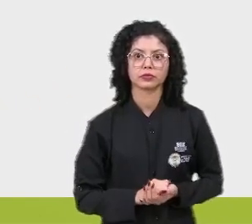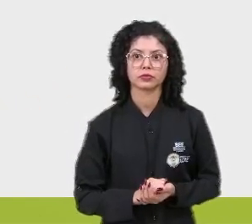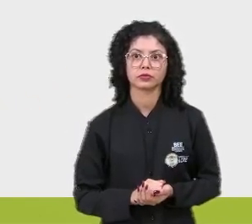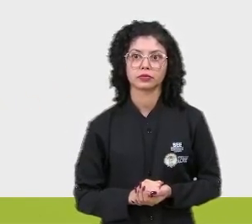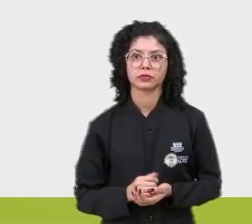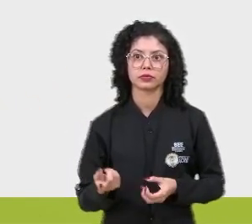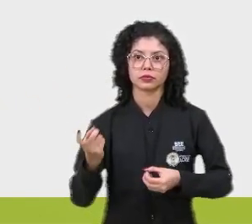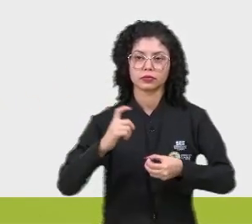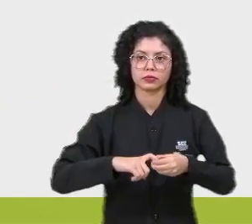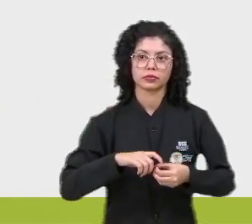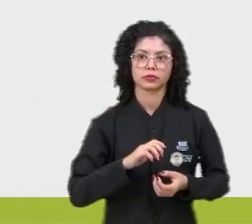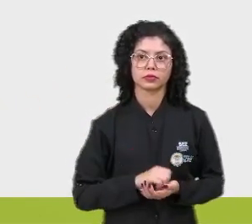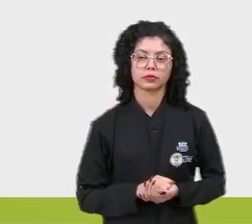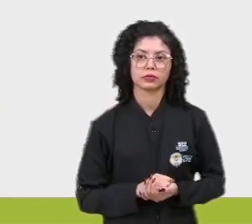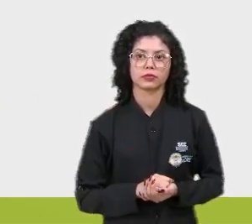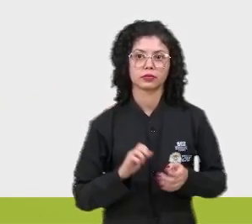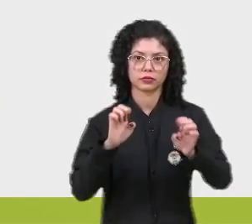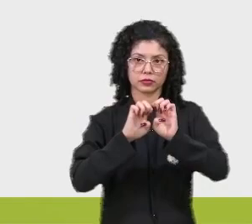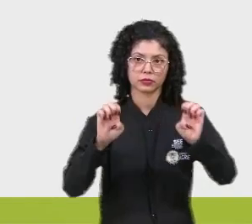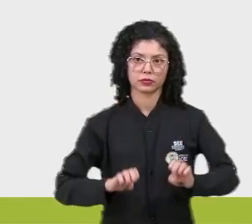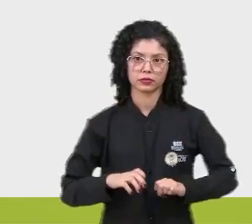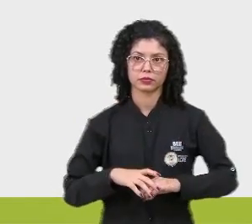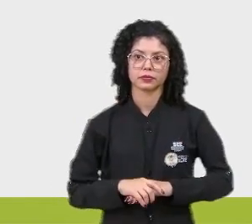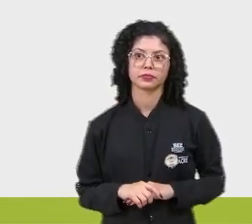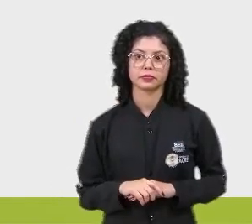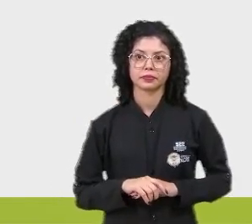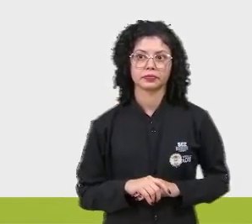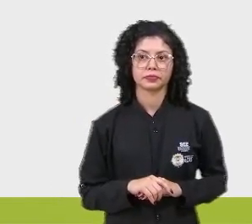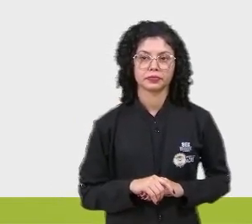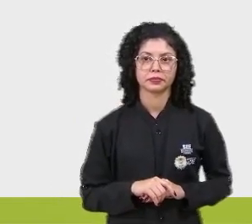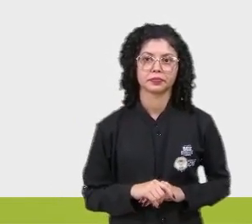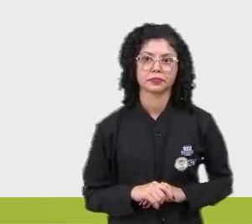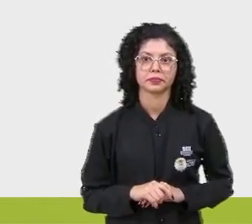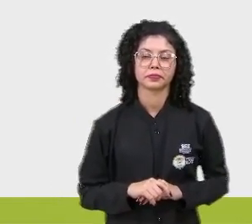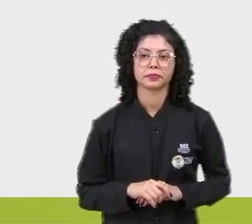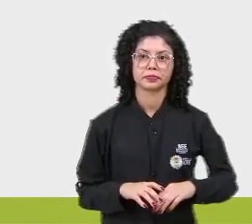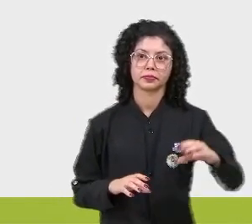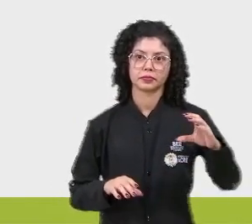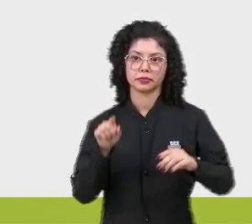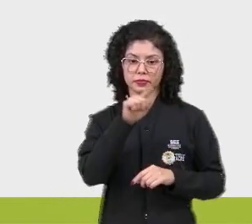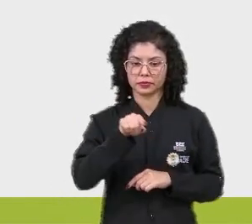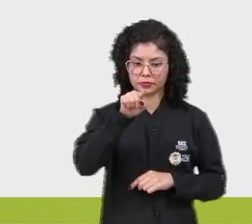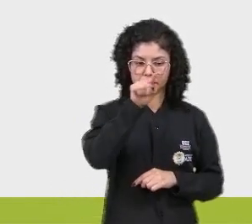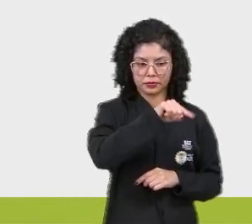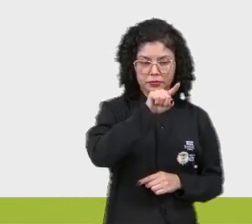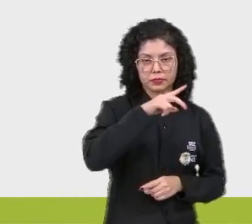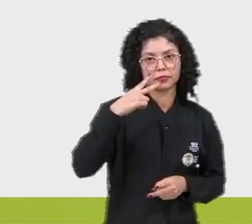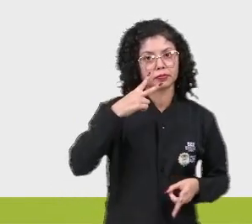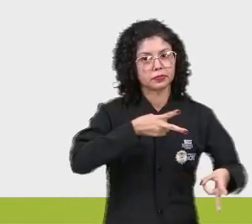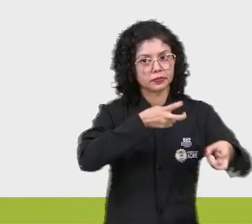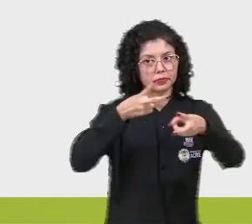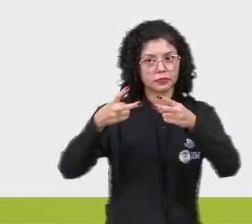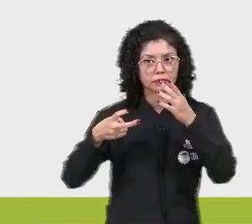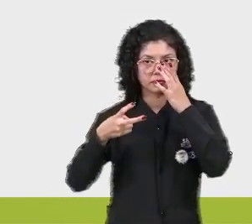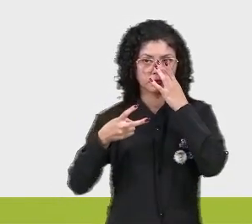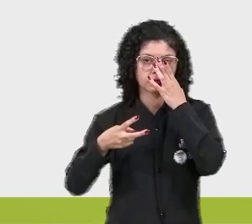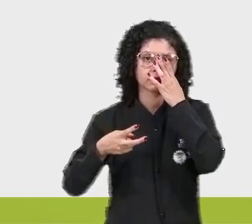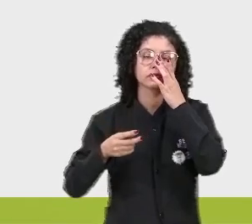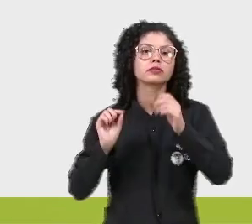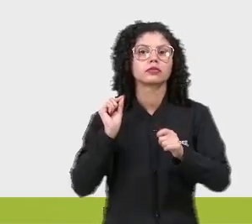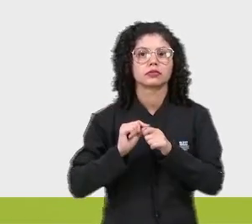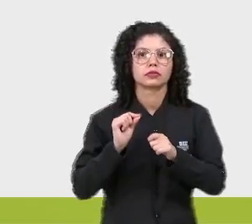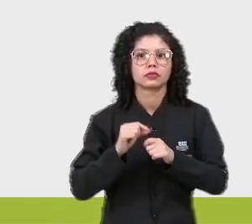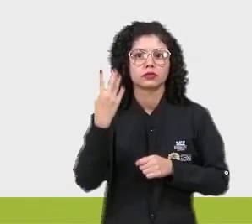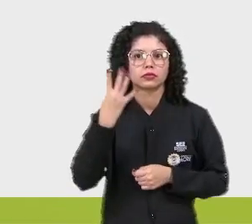Voltando aqui rapidinho. Na estrutura, os carbonos que estão circulados, se você observar, esse primeiro carbono, ele está